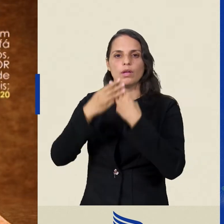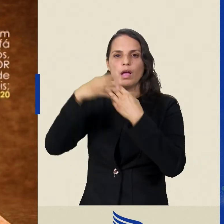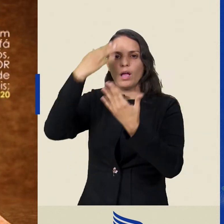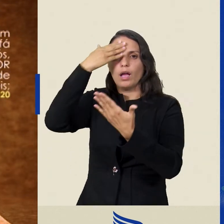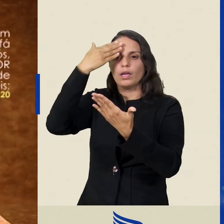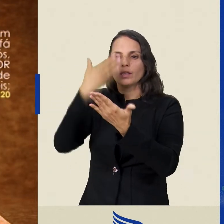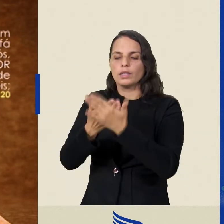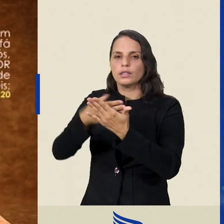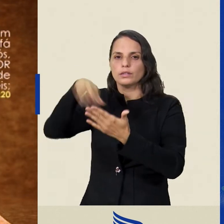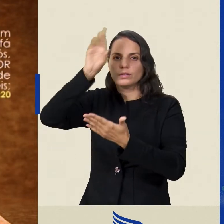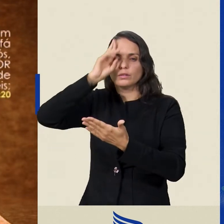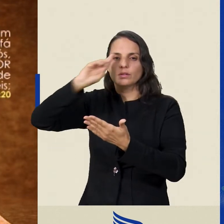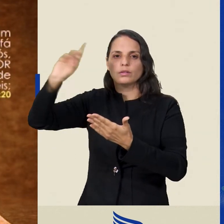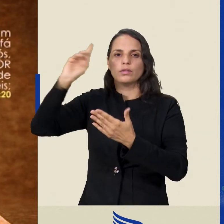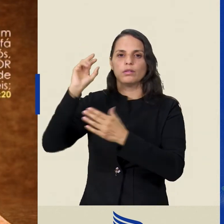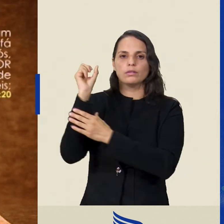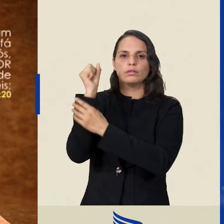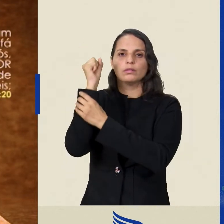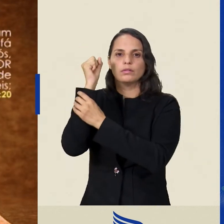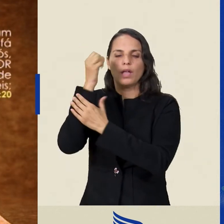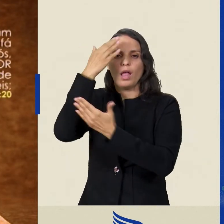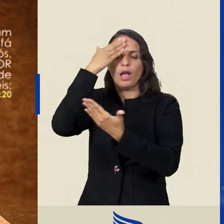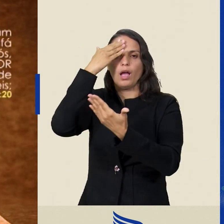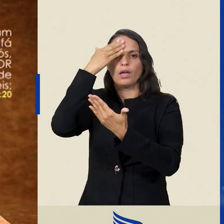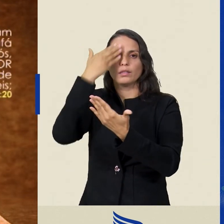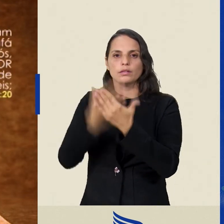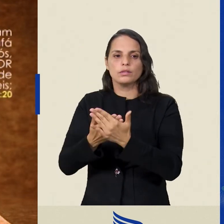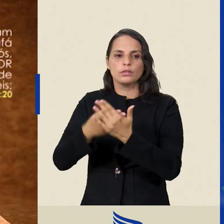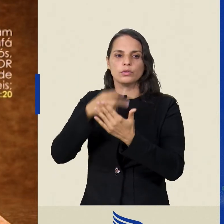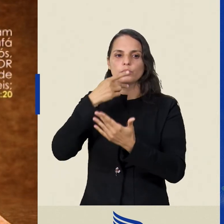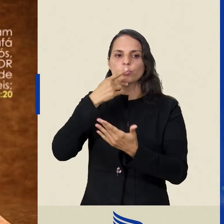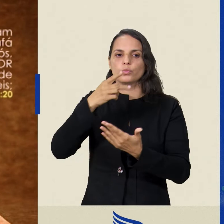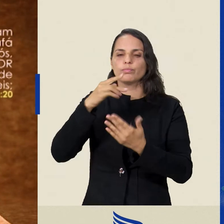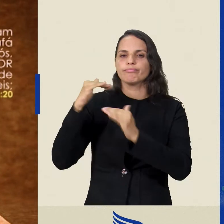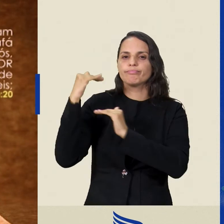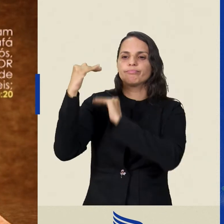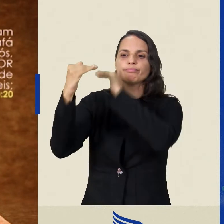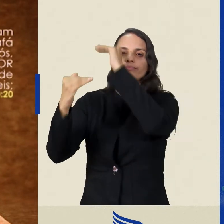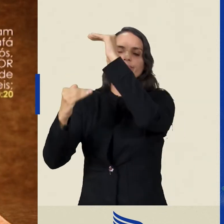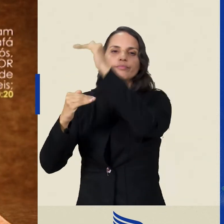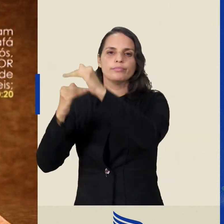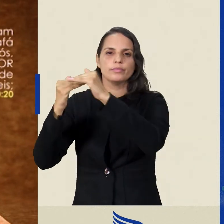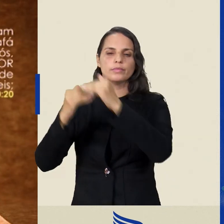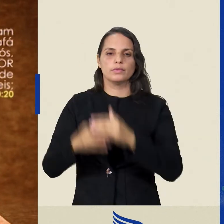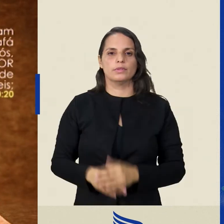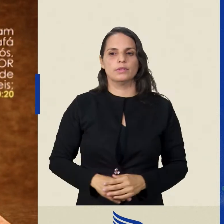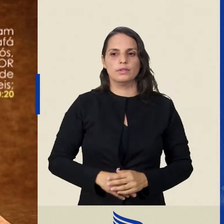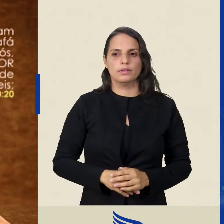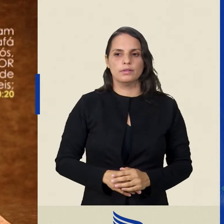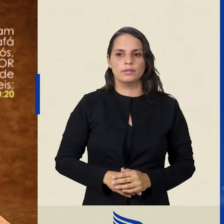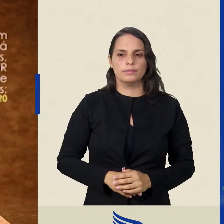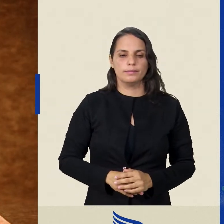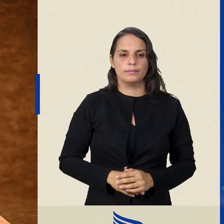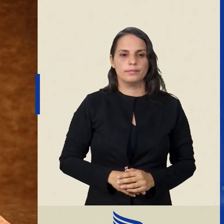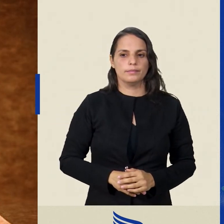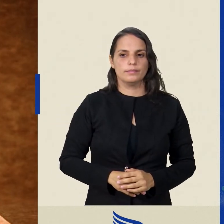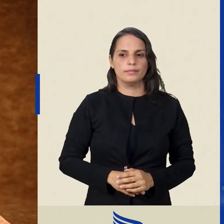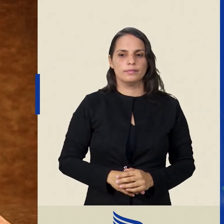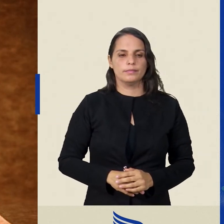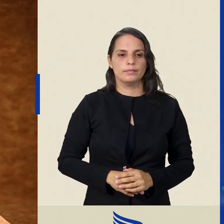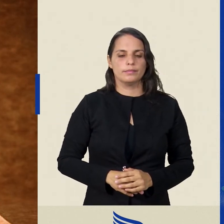estareis seguros. Crede nos seus profetas e prosperareis. 2 Crônicas